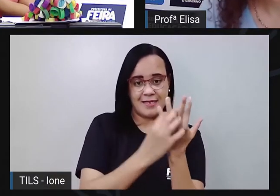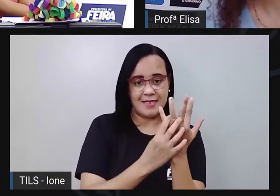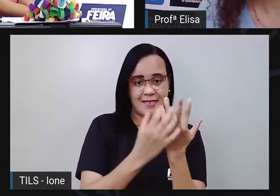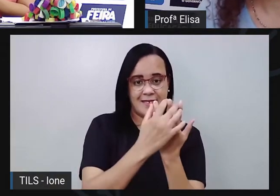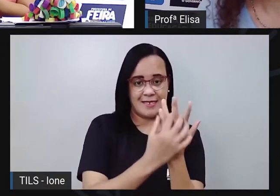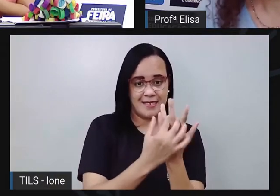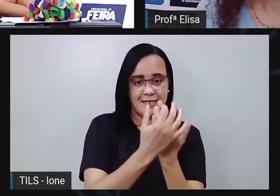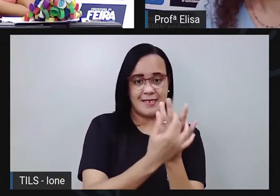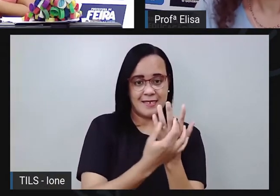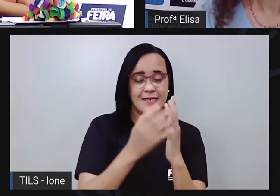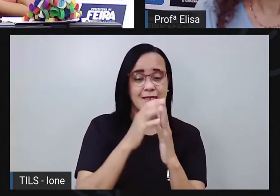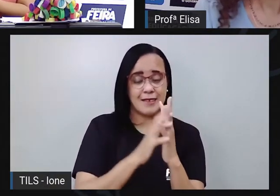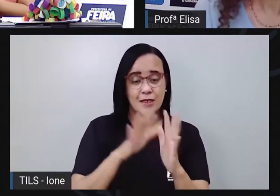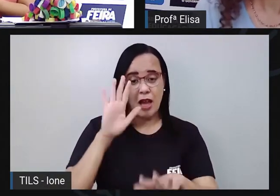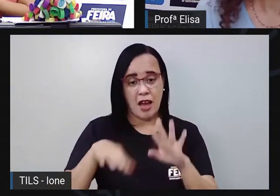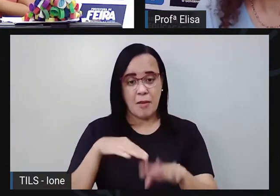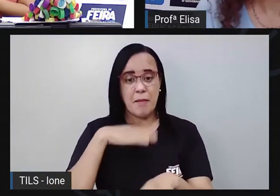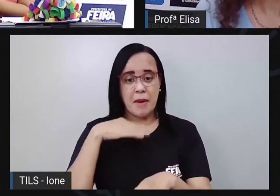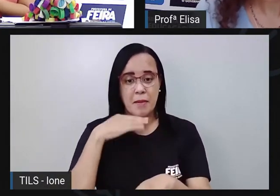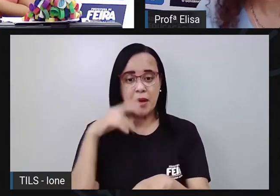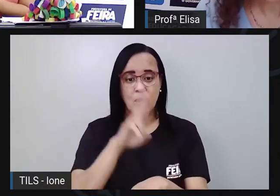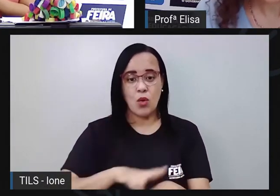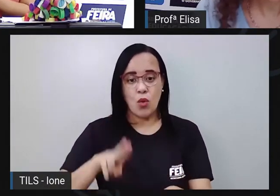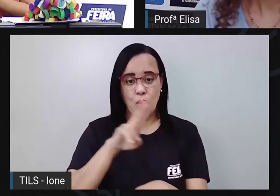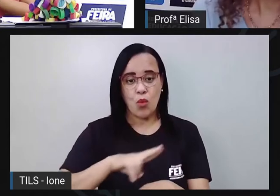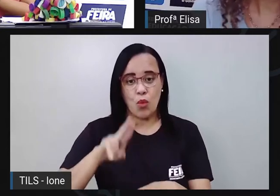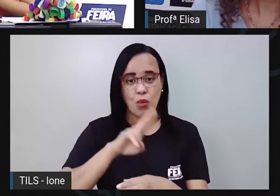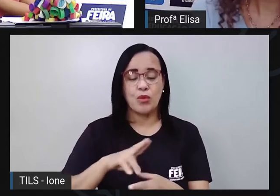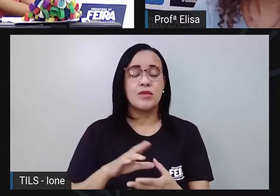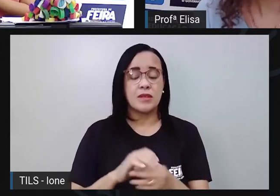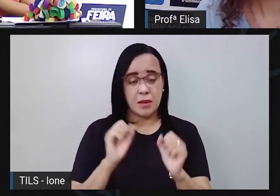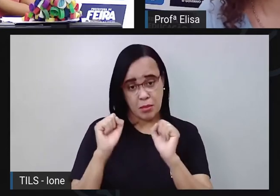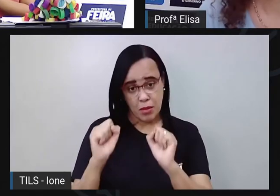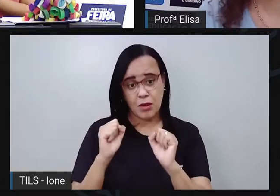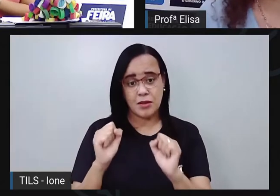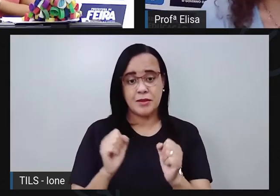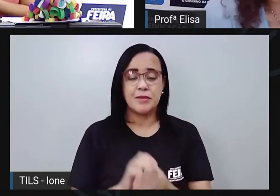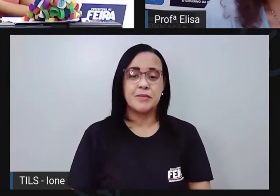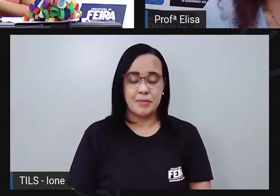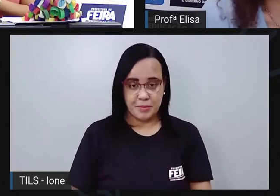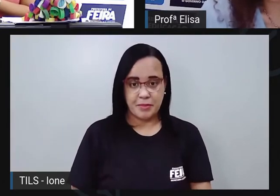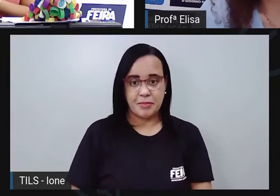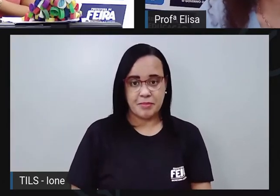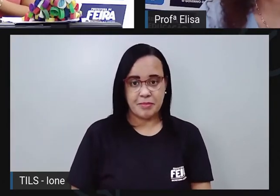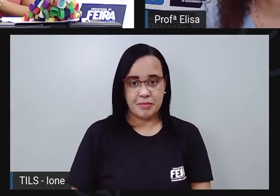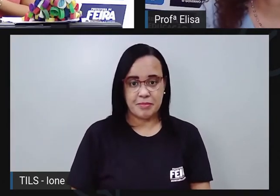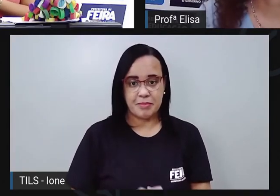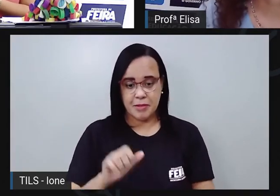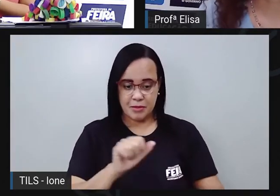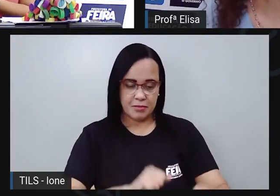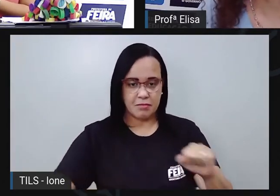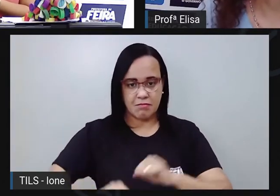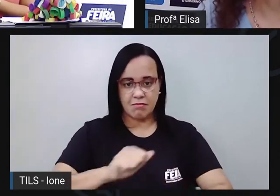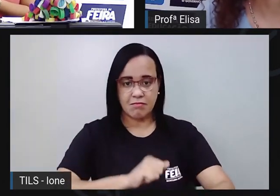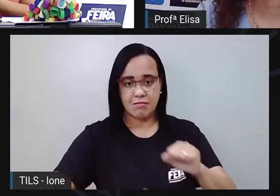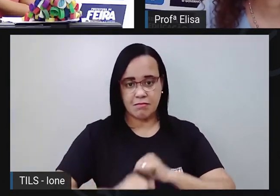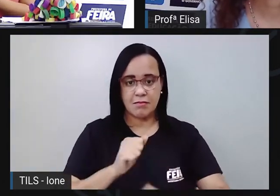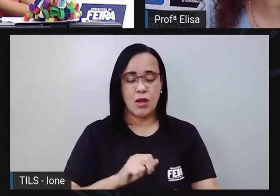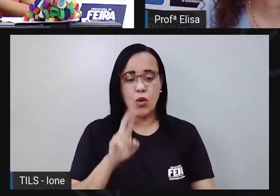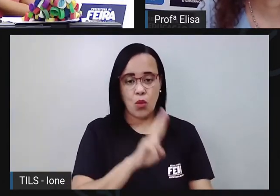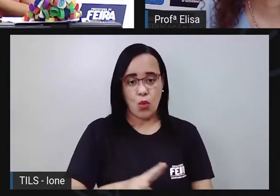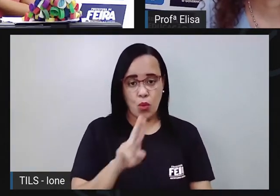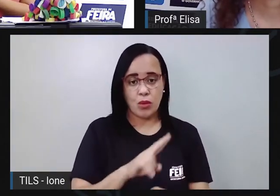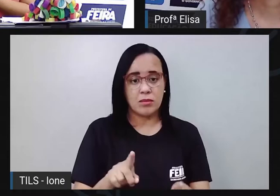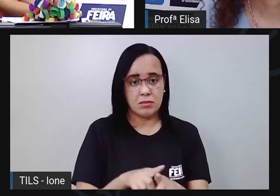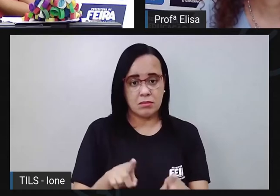mamãe às vezes usa que às vezes é uma fofura né pode ser reaproveitada em sim